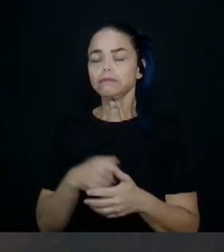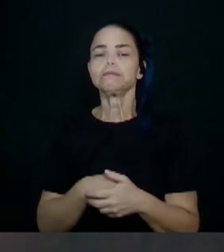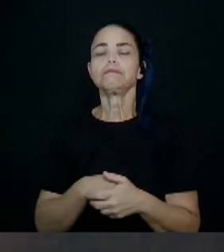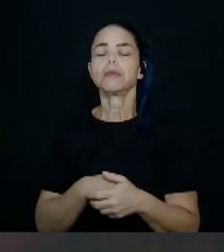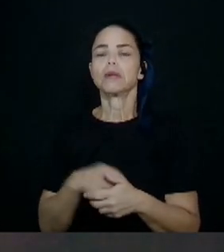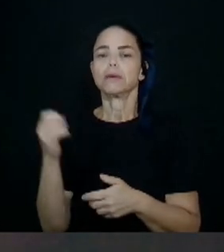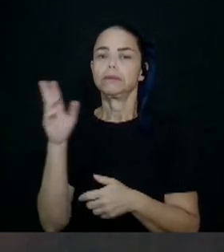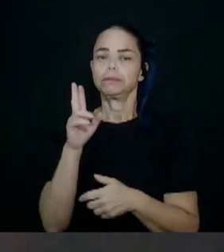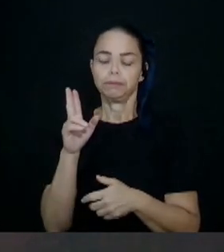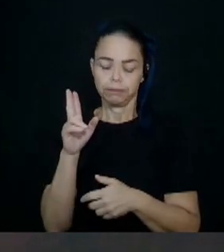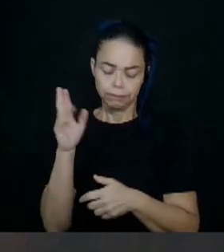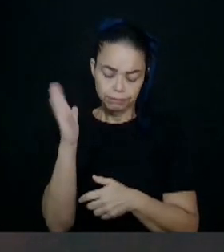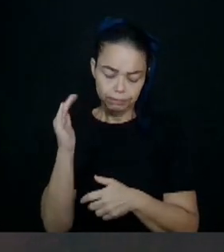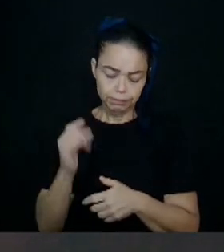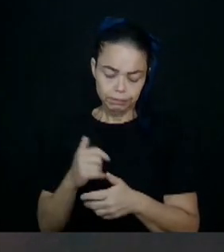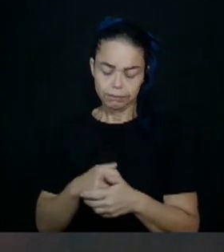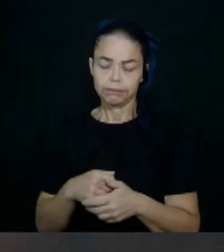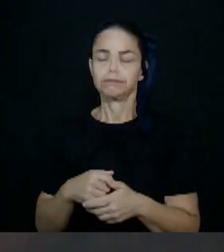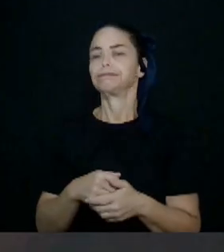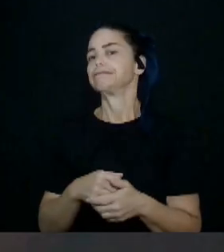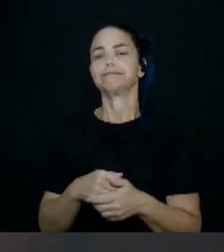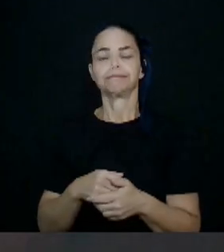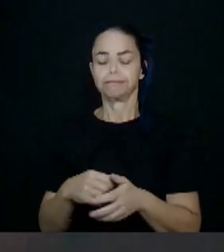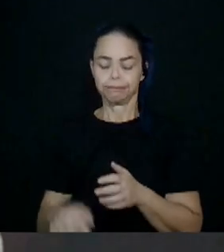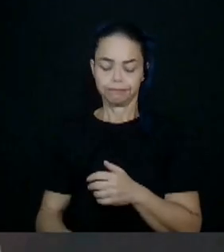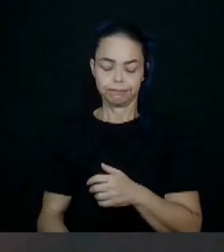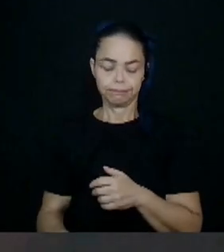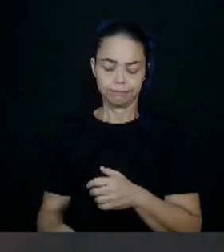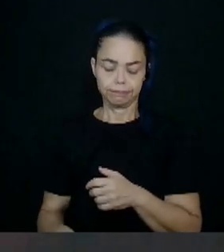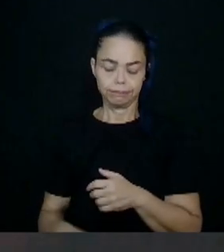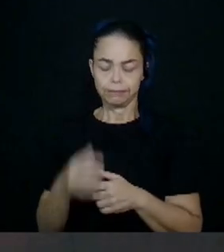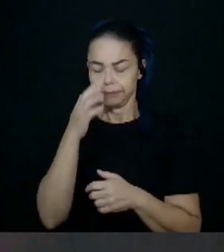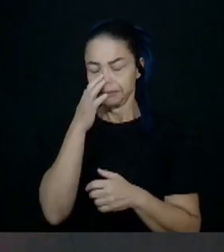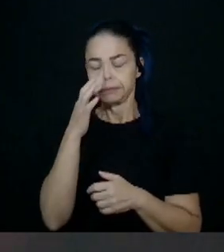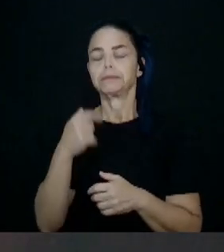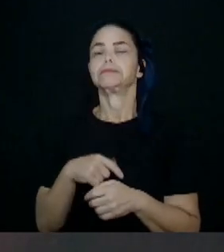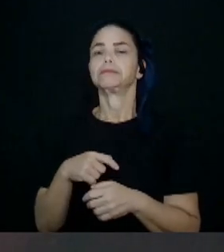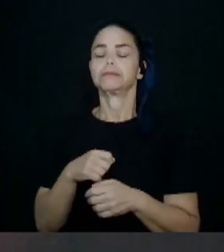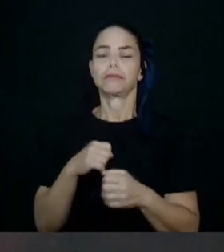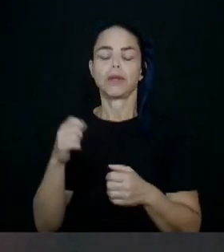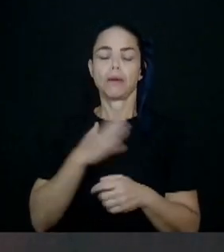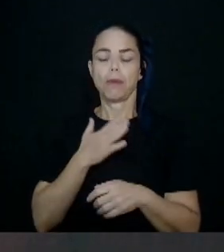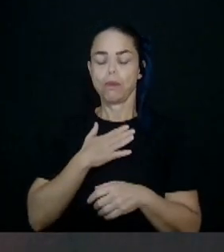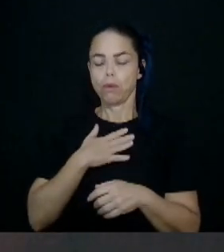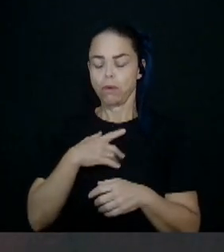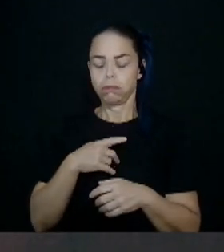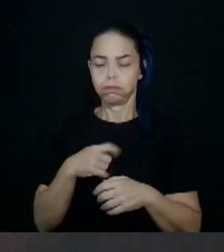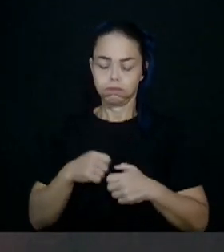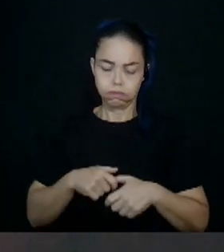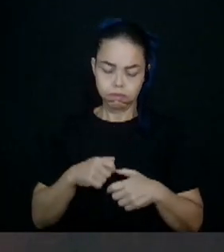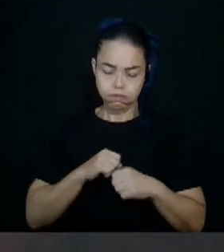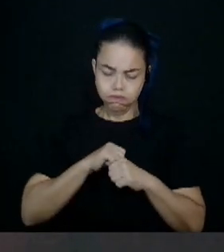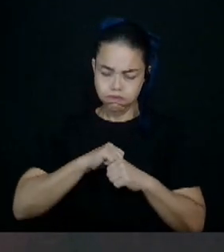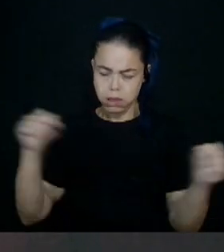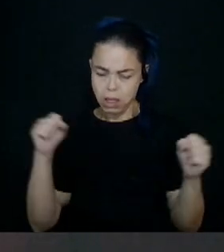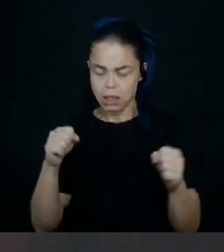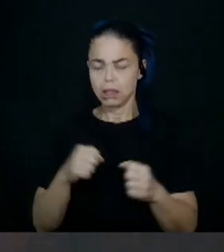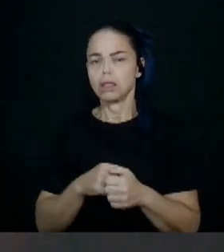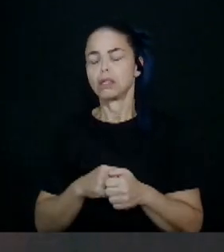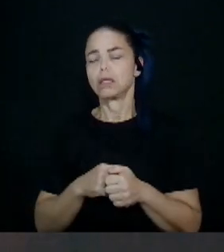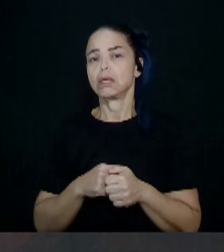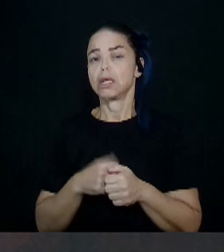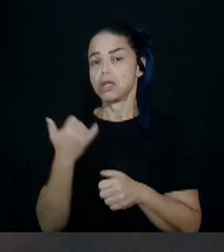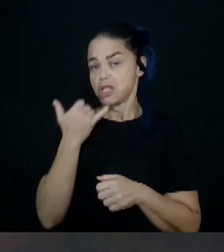outra forma. As pessoas não explodem com bomba, mas se explodem. Uau. Acho que é importante trazer. Eu